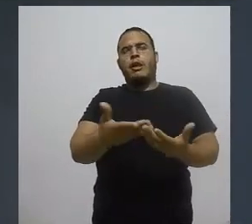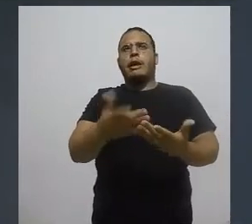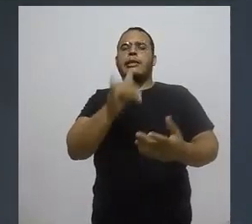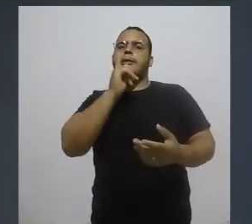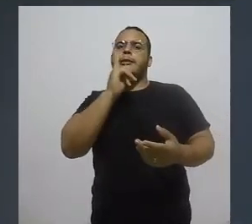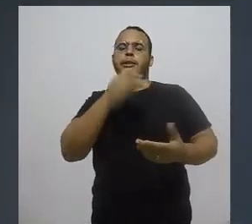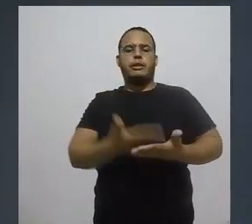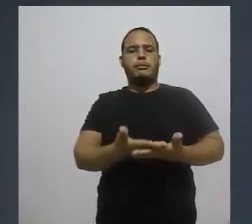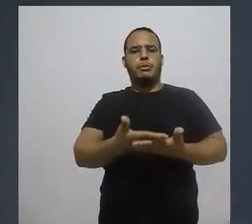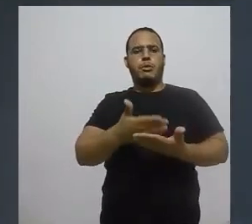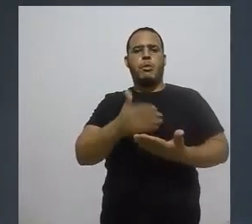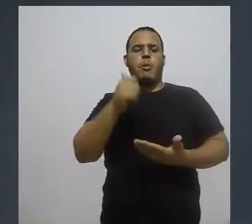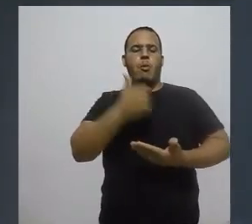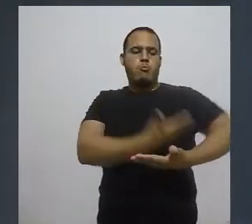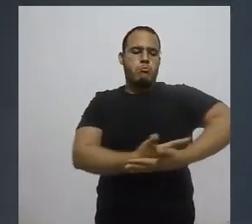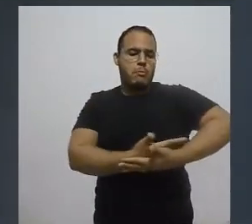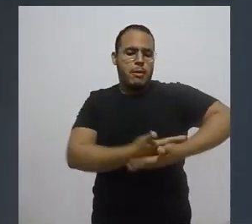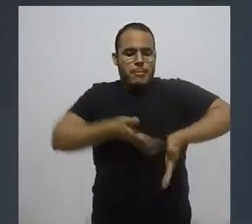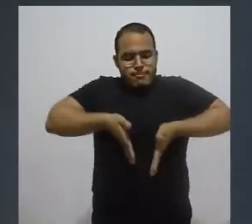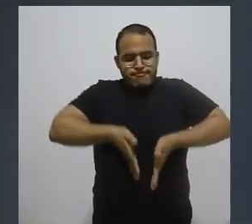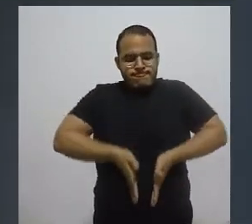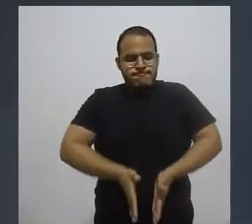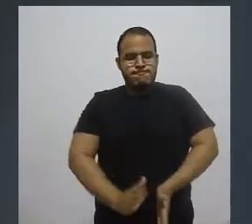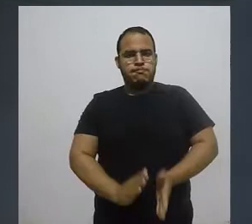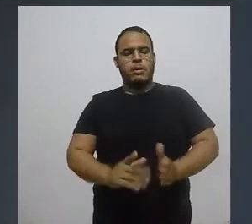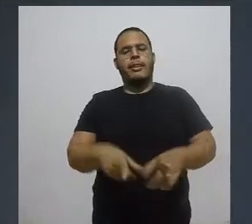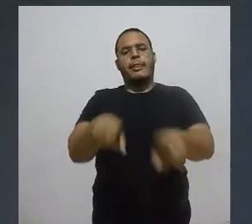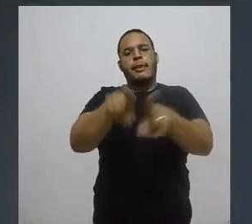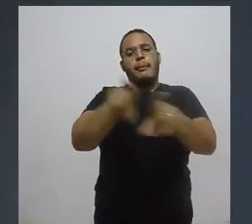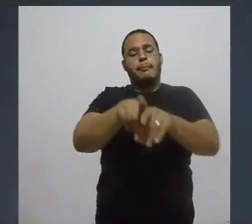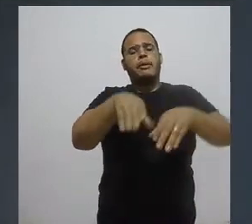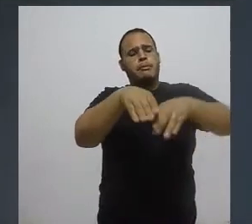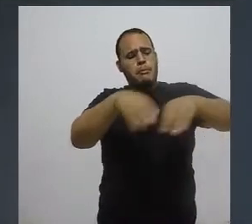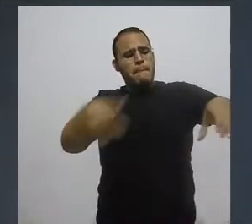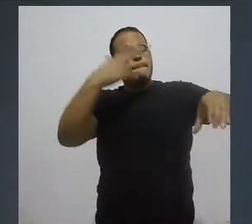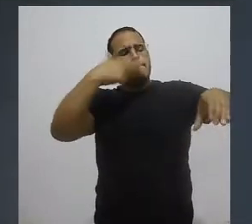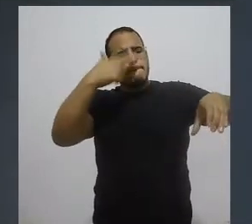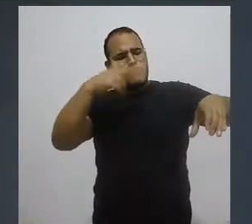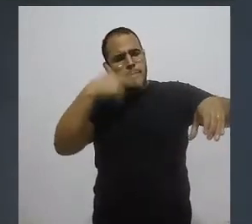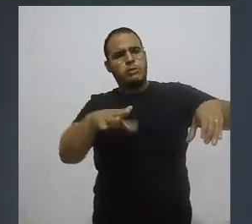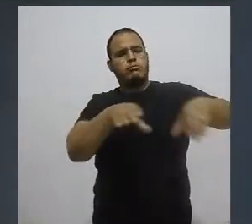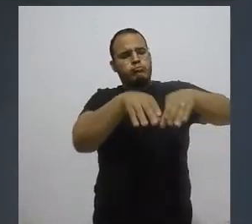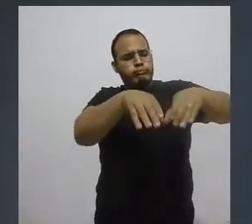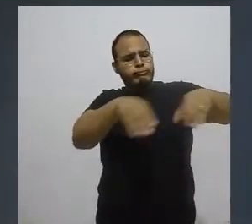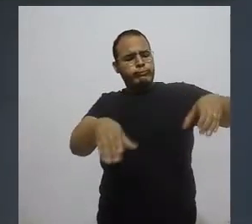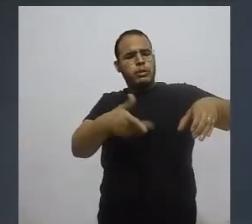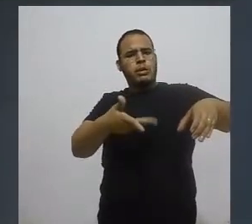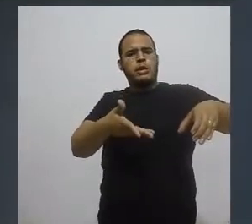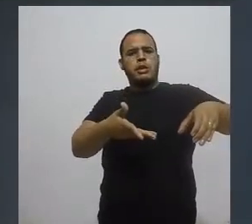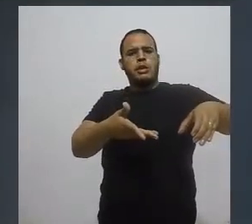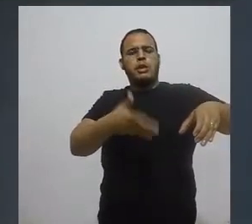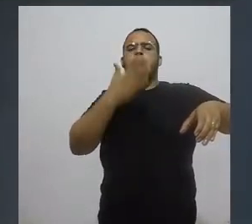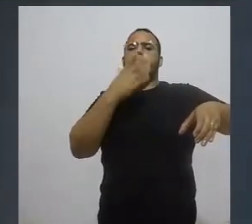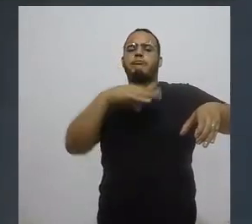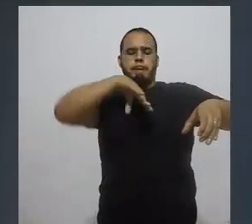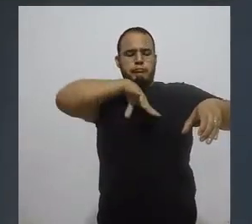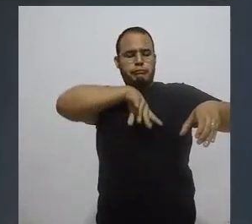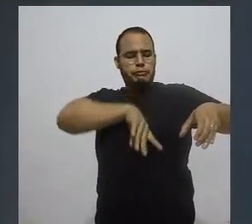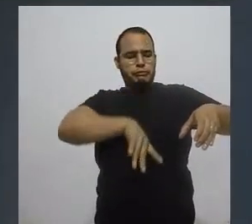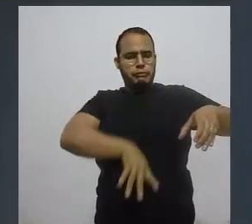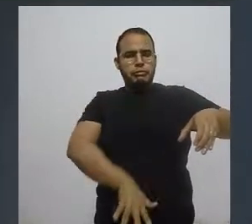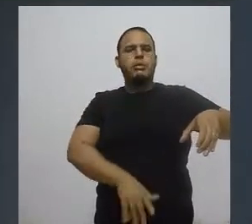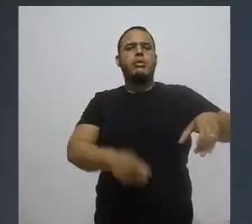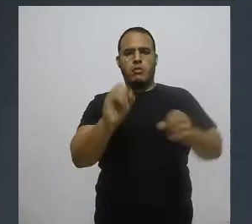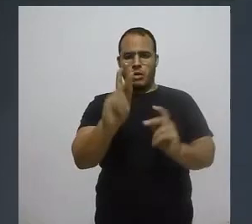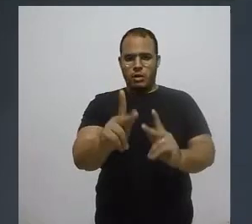exemplo, o bebê vai passar pela vagina e também é por esse canal que vai ter aí a passagem do sangue, certo? Durante a